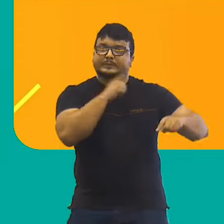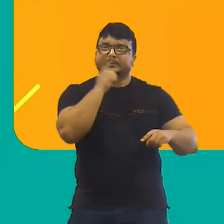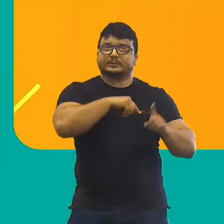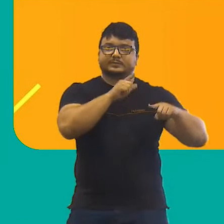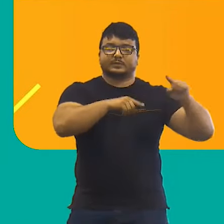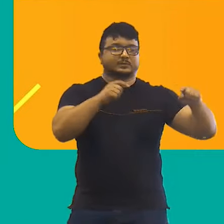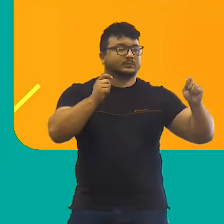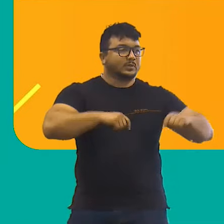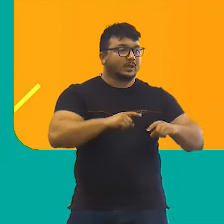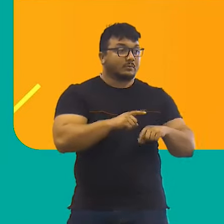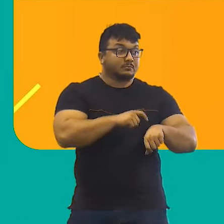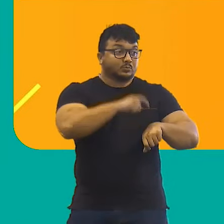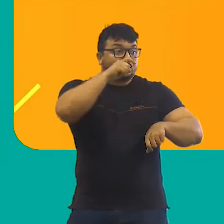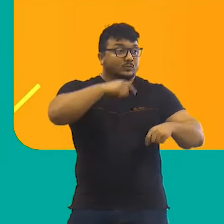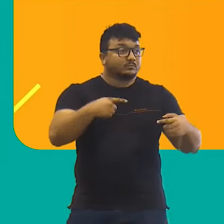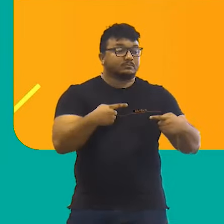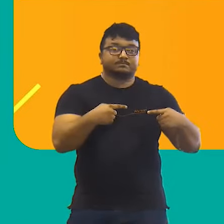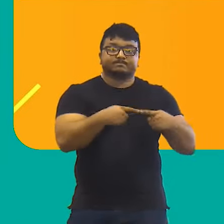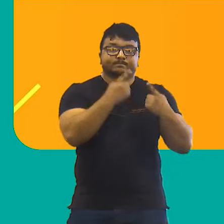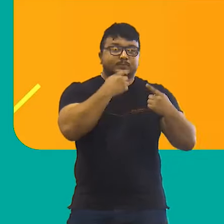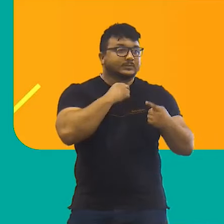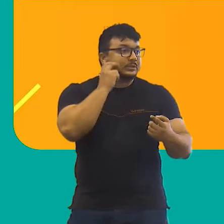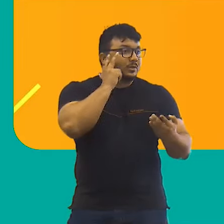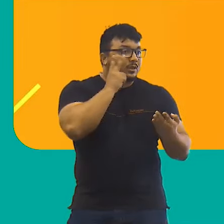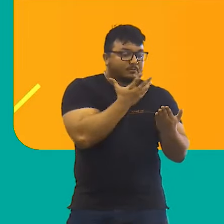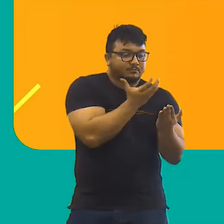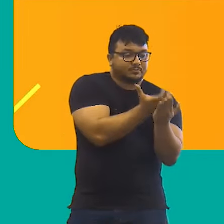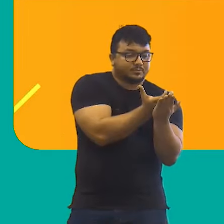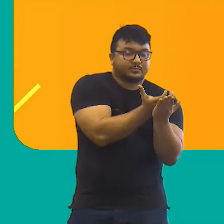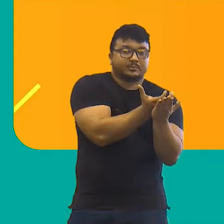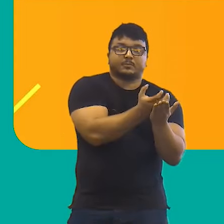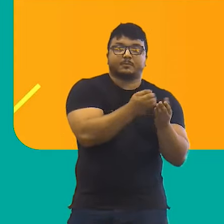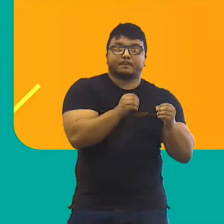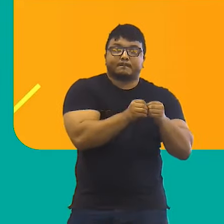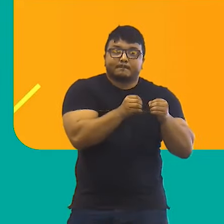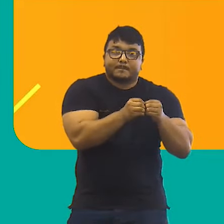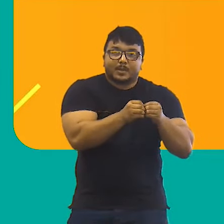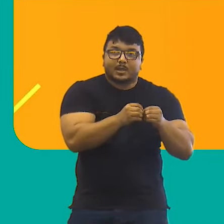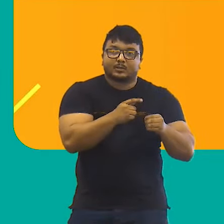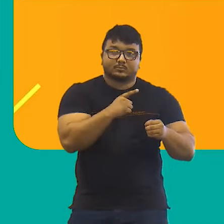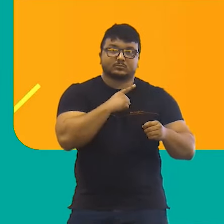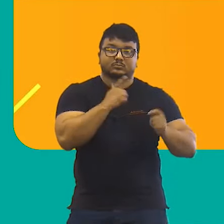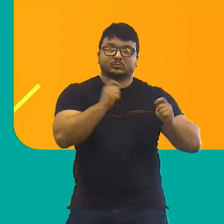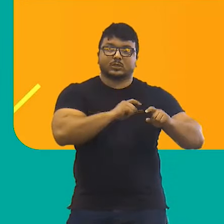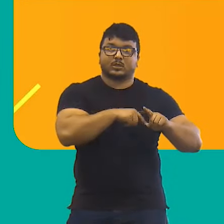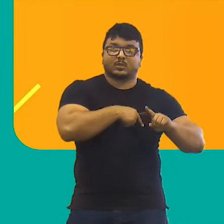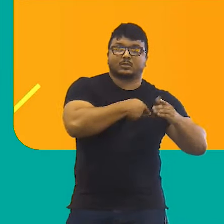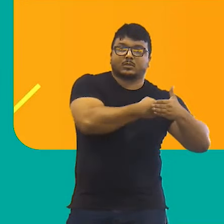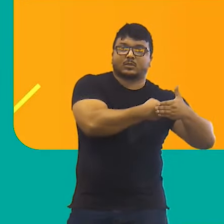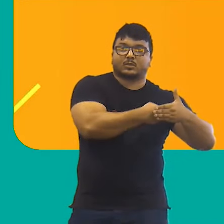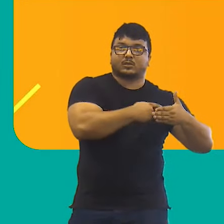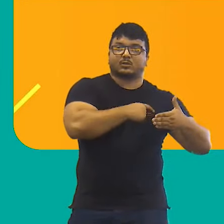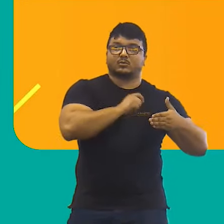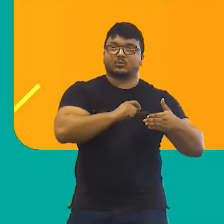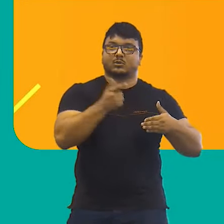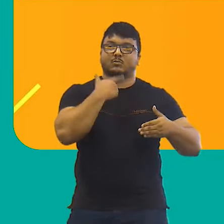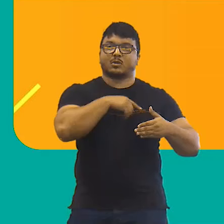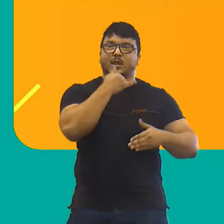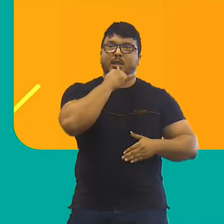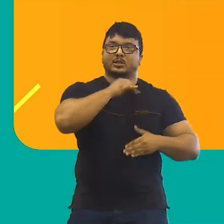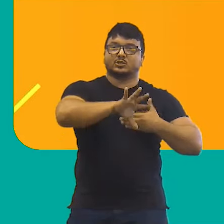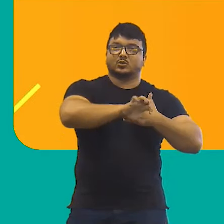isso. Na hora que chega o celular dele e encontra esse campo magnético variável do meu, o que ele faz? Rouba a energia